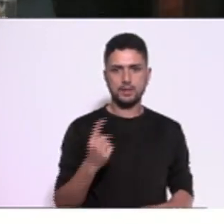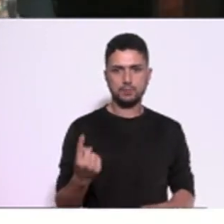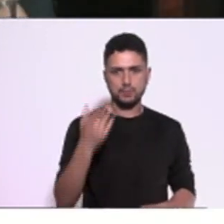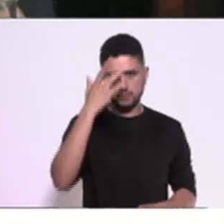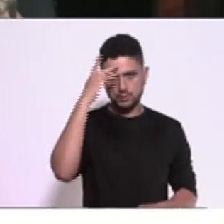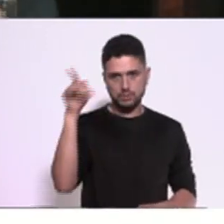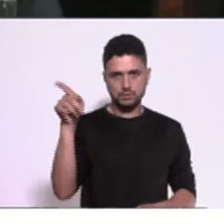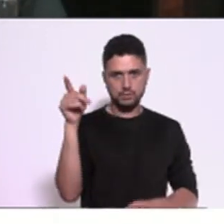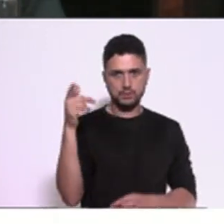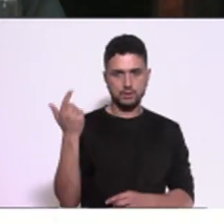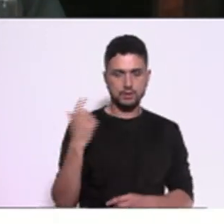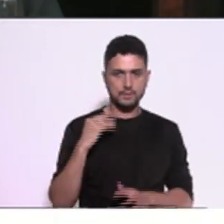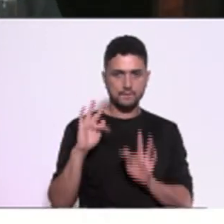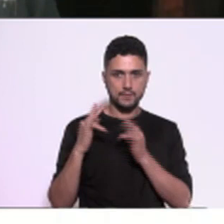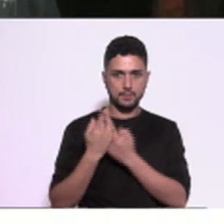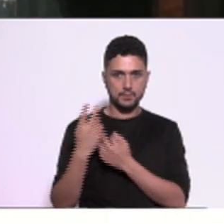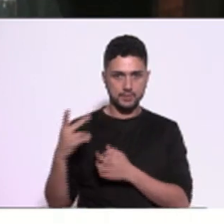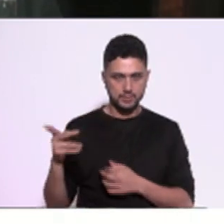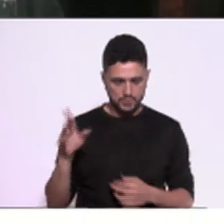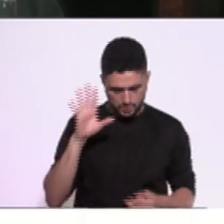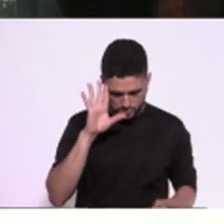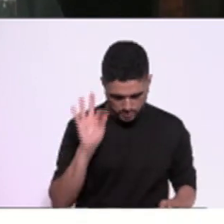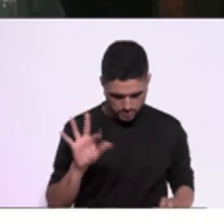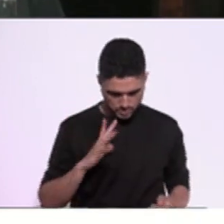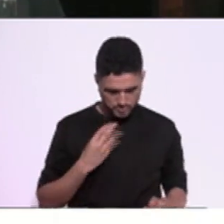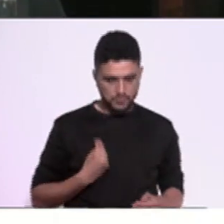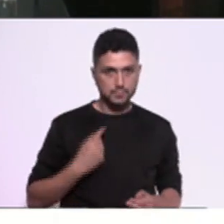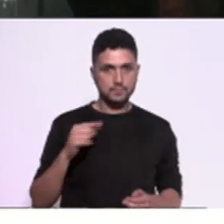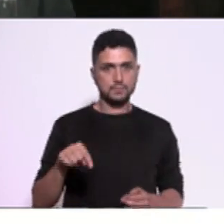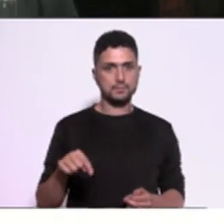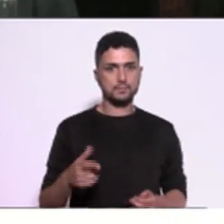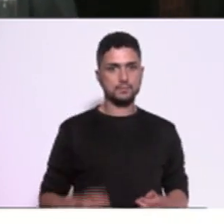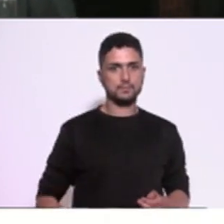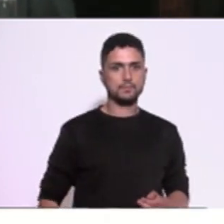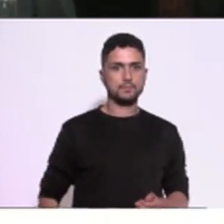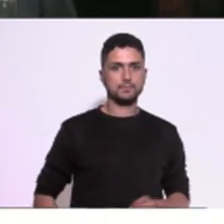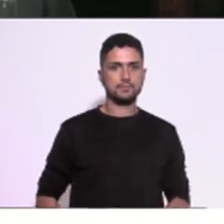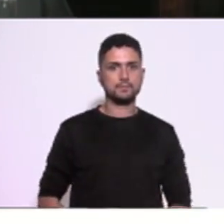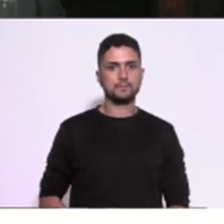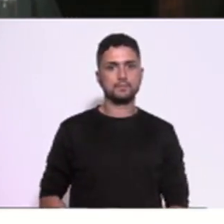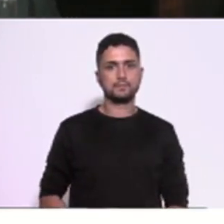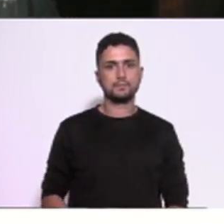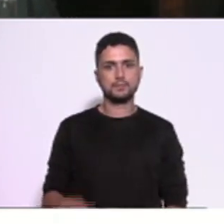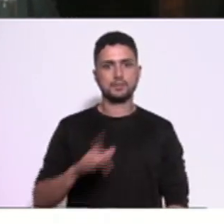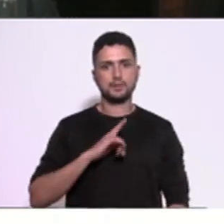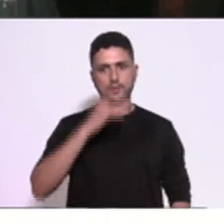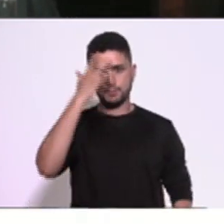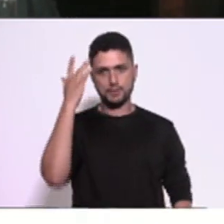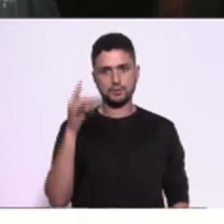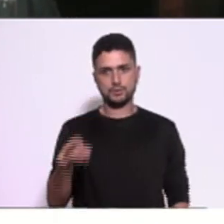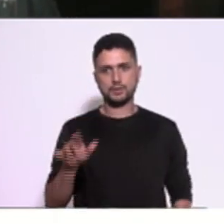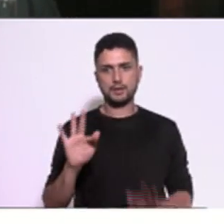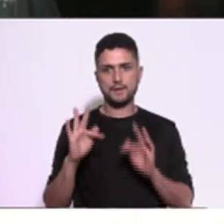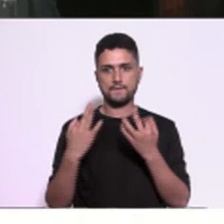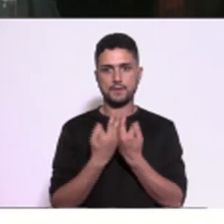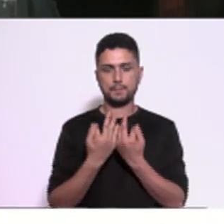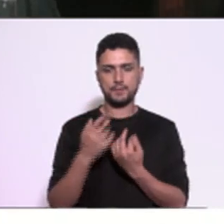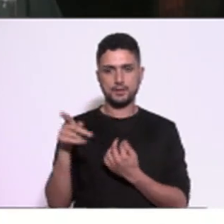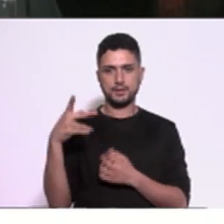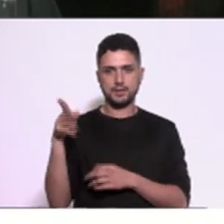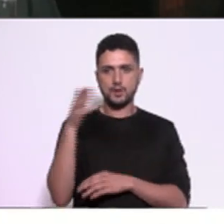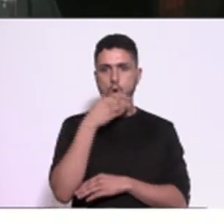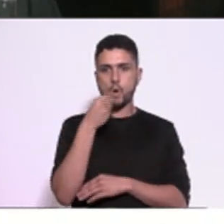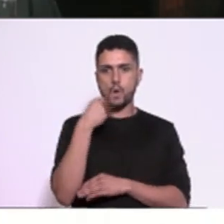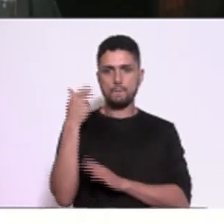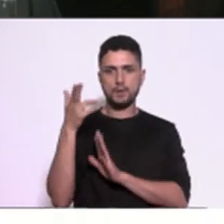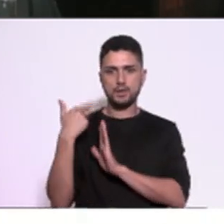apresentaram, não sei se ainda está aqui. Está ali, ó, a família Teixeira Mendes. A família Teixeira Mendes,